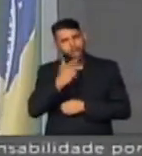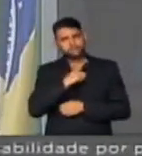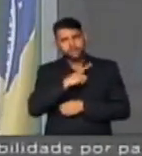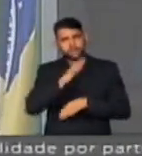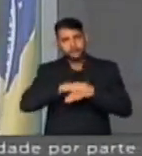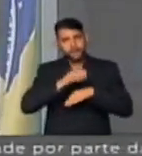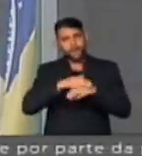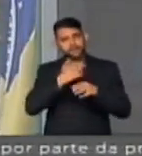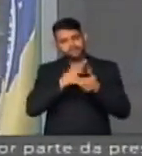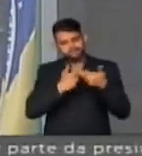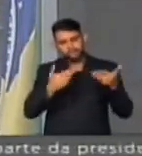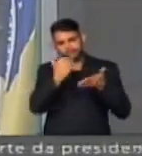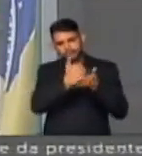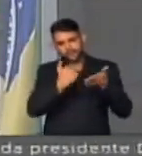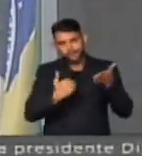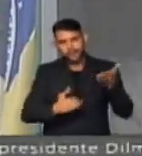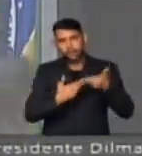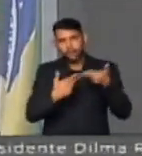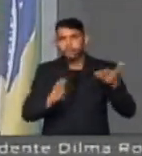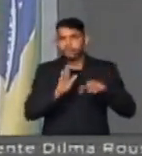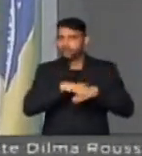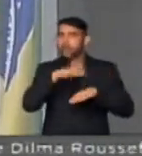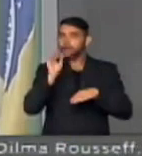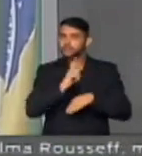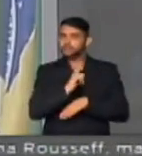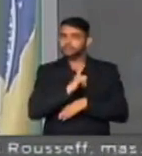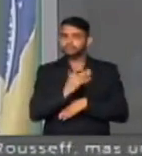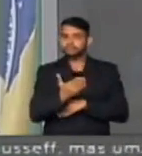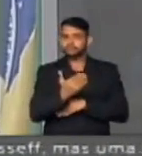há mais, bem mais.